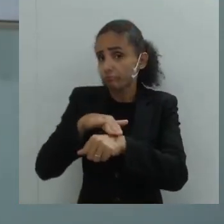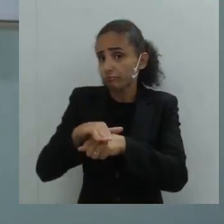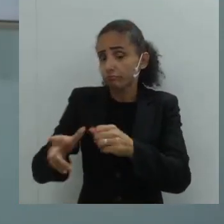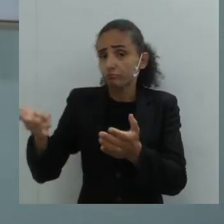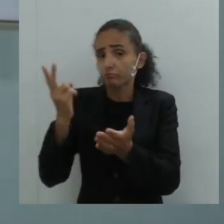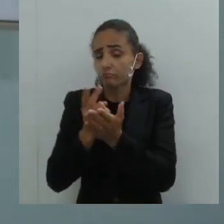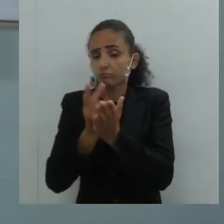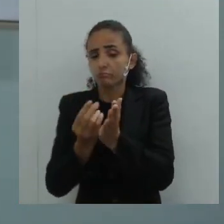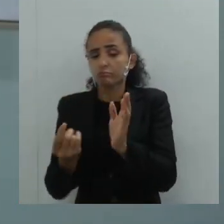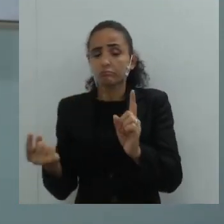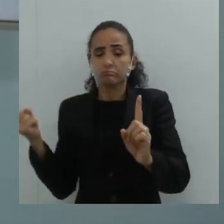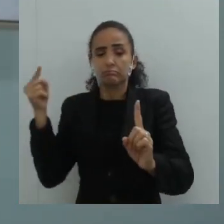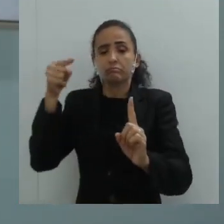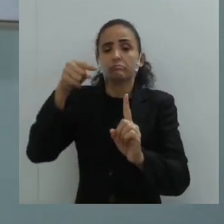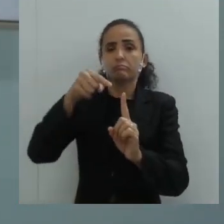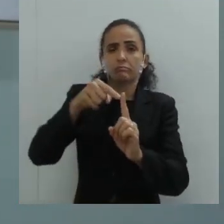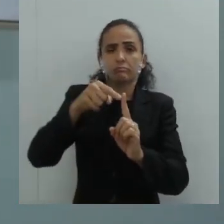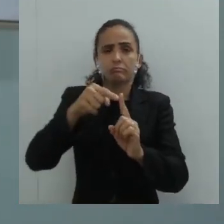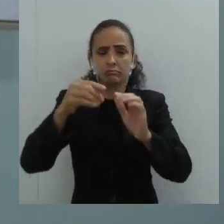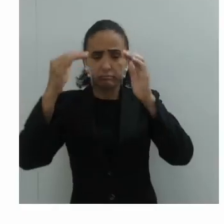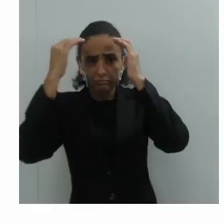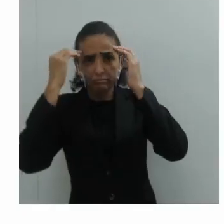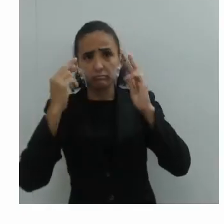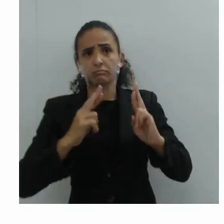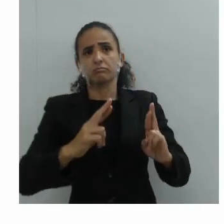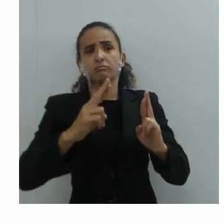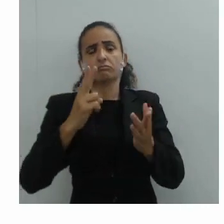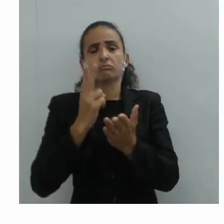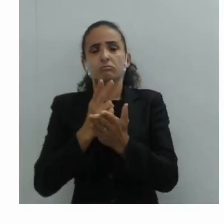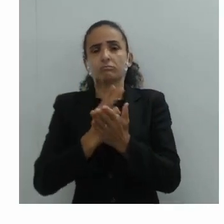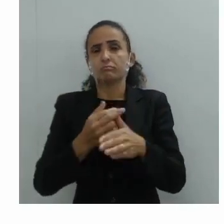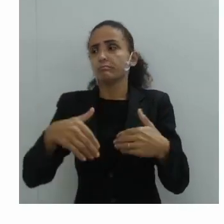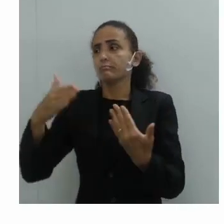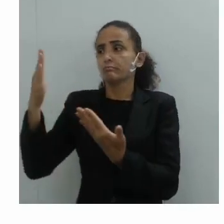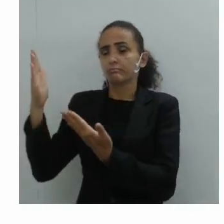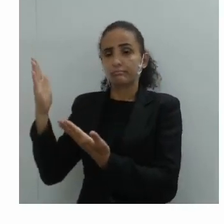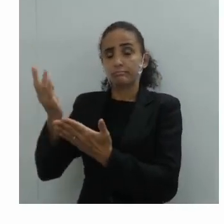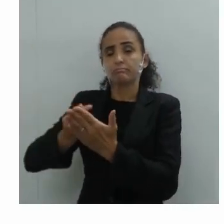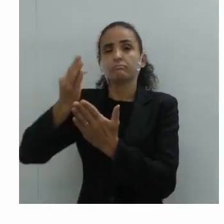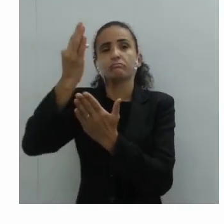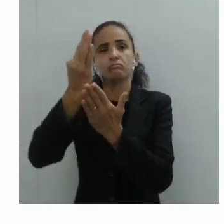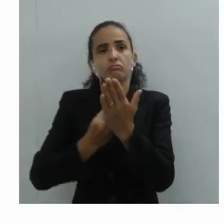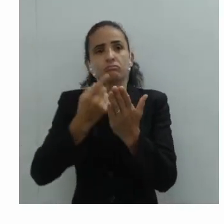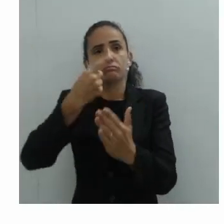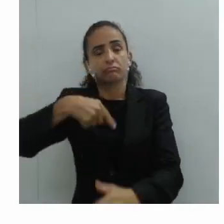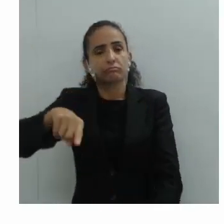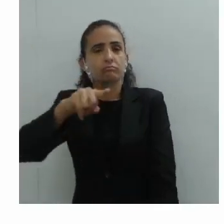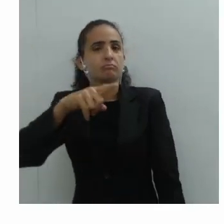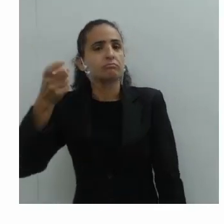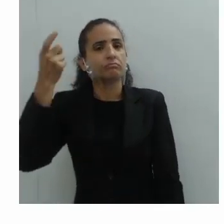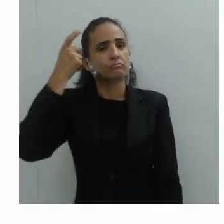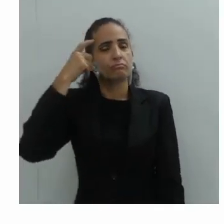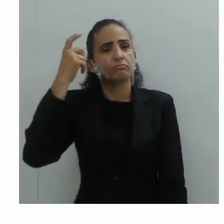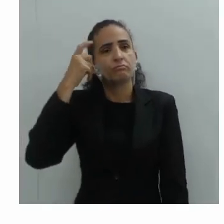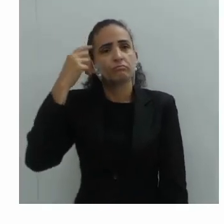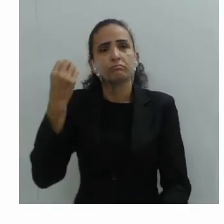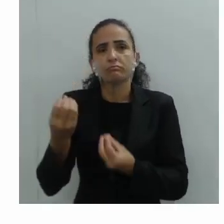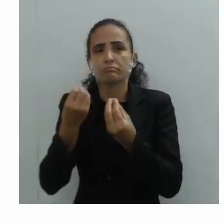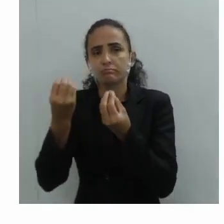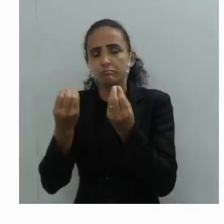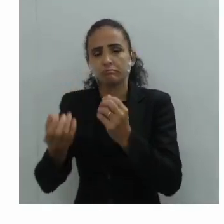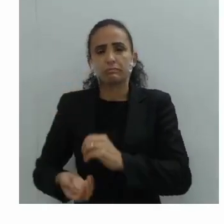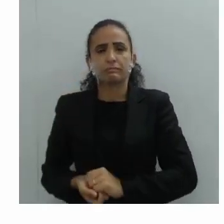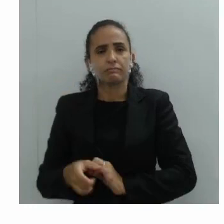sempre respeitando. E aqui trago outro texto para vocês refletirem. Vamos